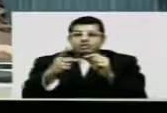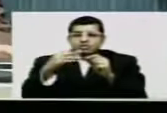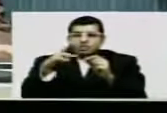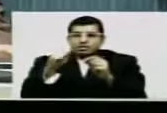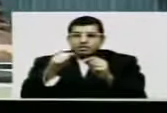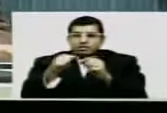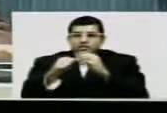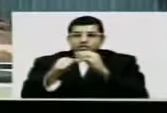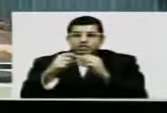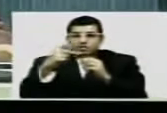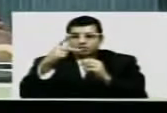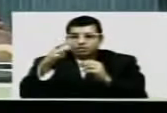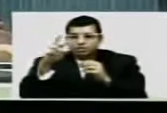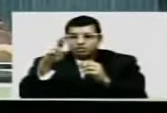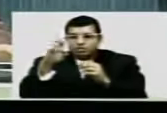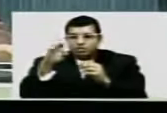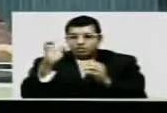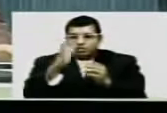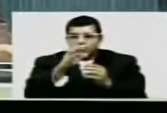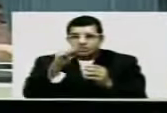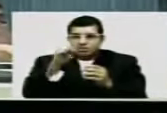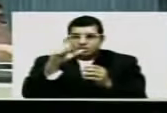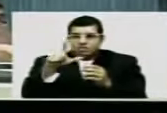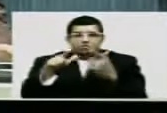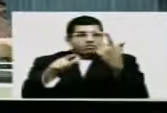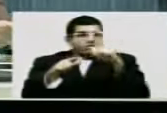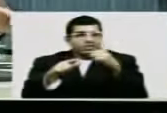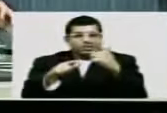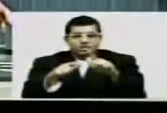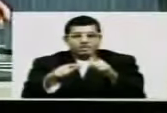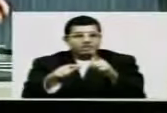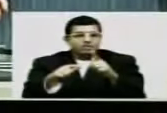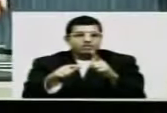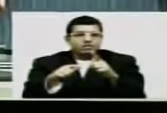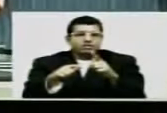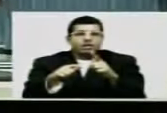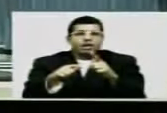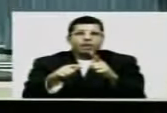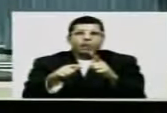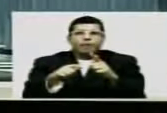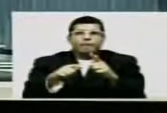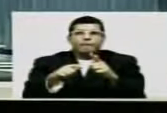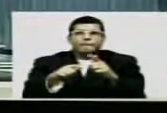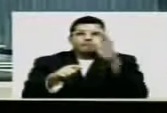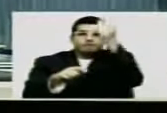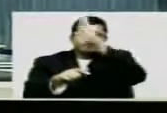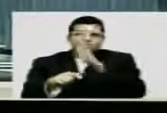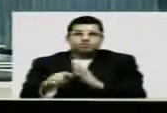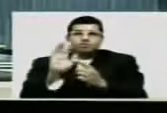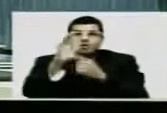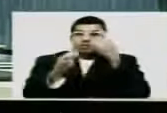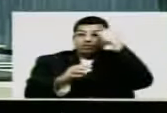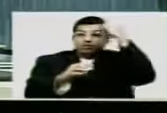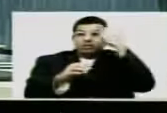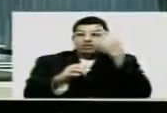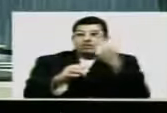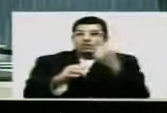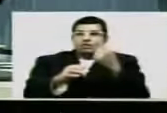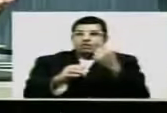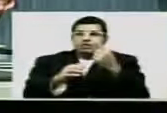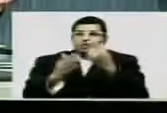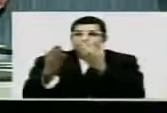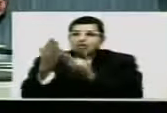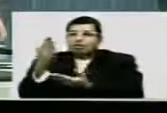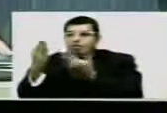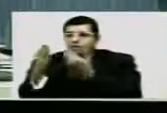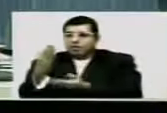petróleo do pré-sal. Portanto, não é... A mídia nacional tenta passar a ideia de que são